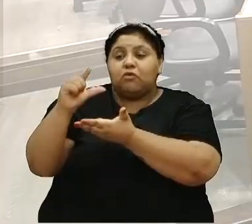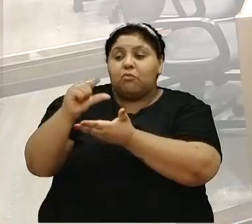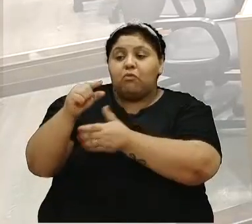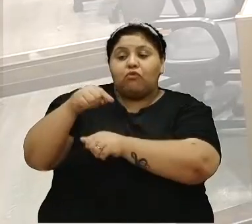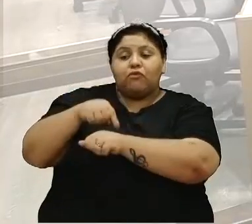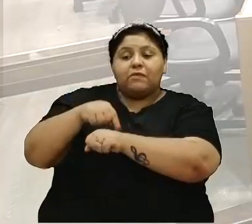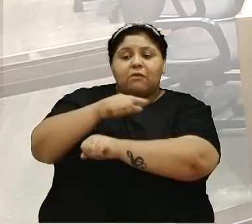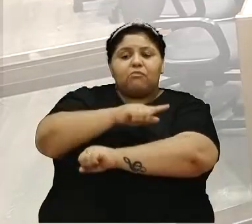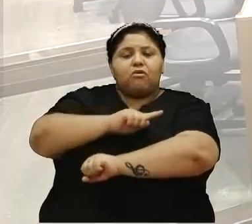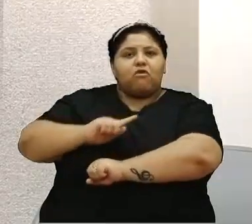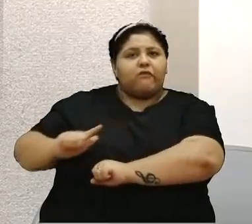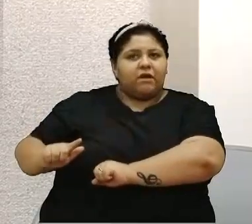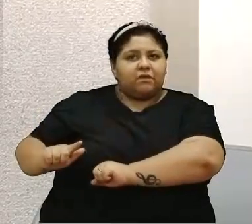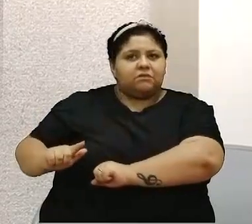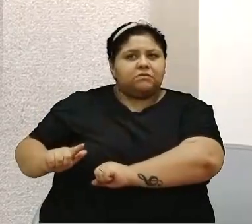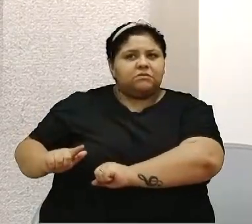governo,